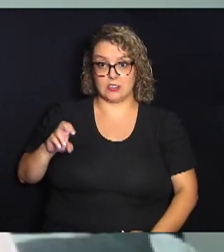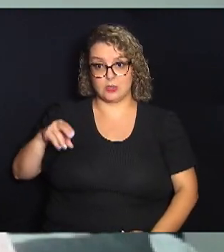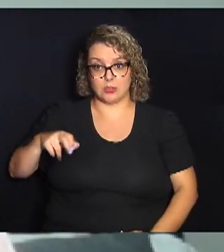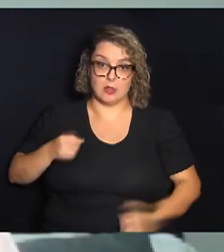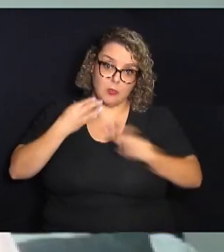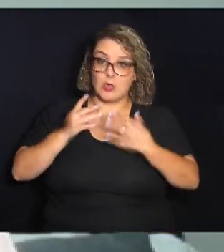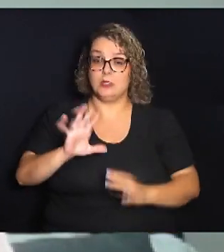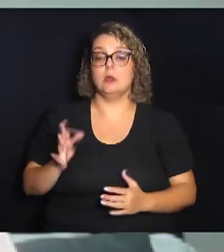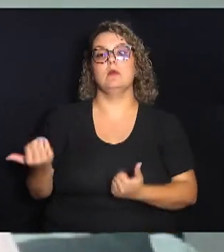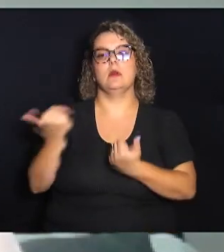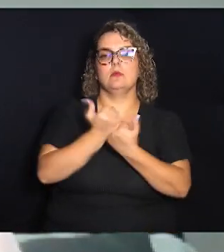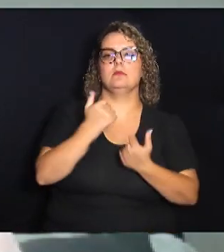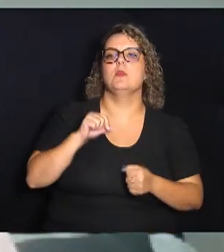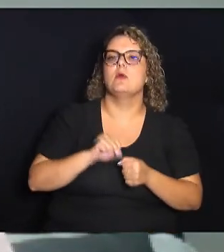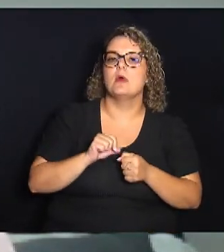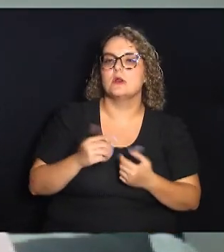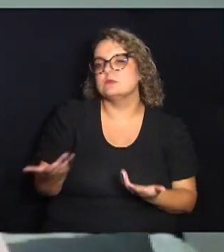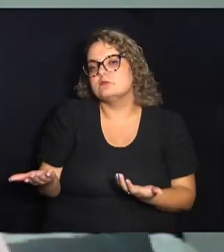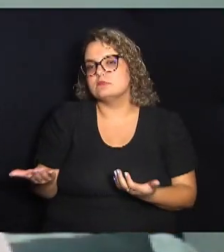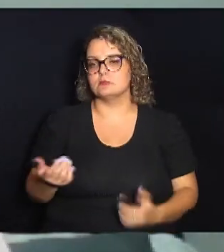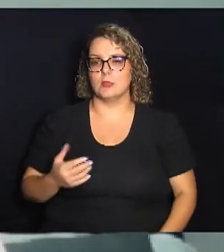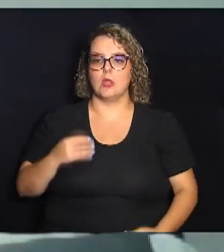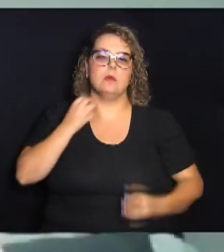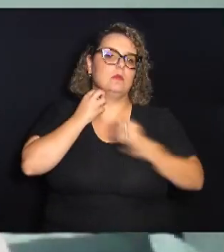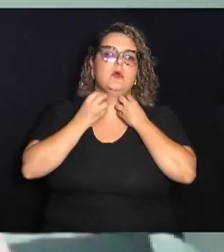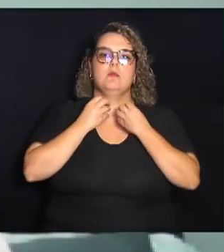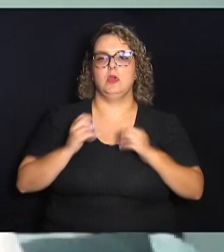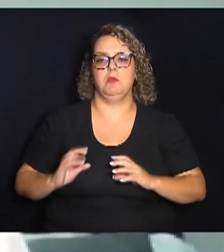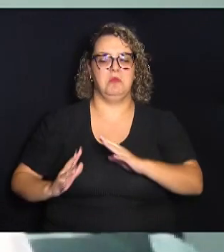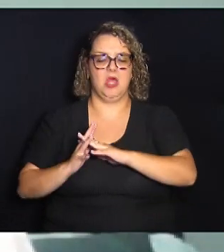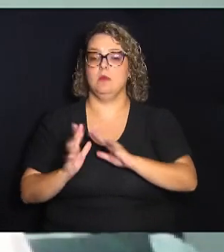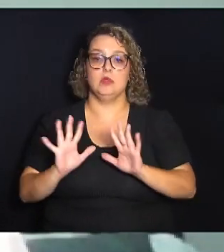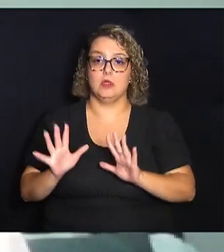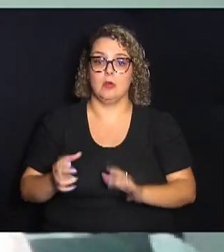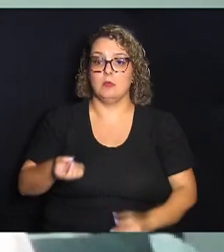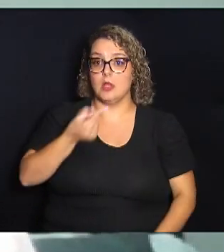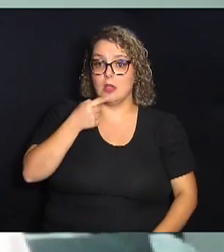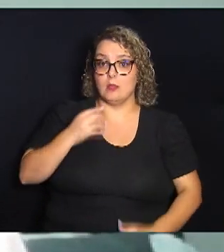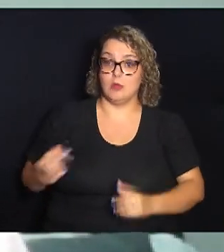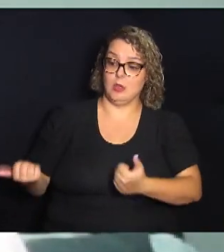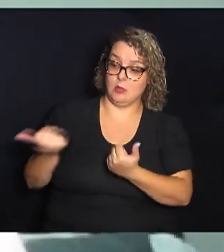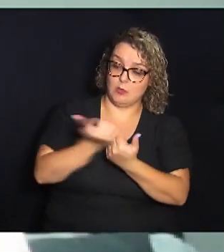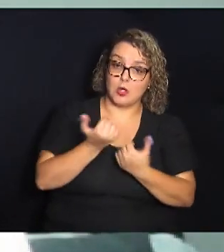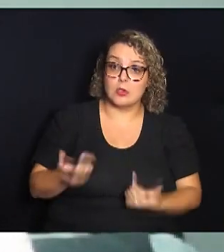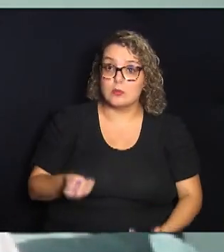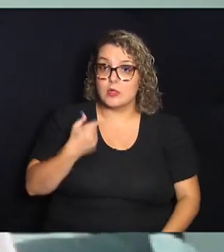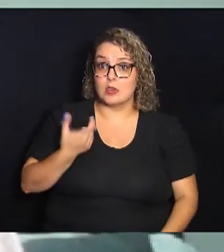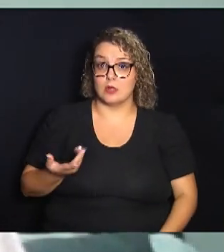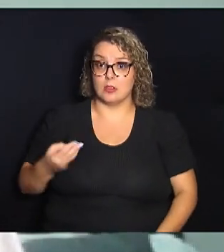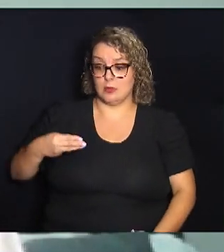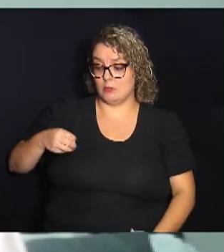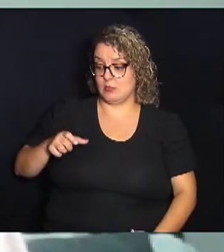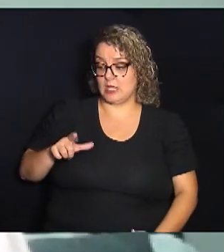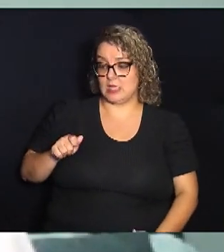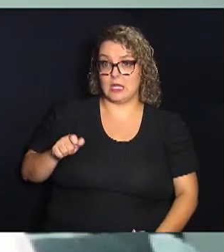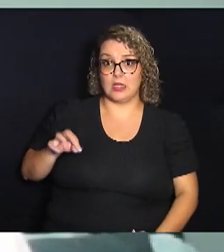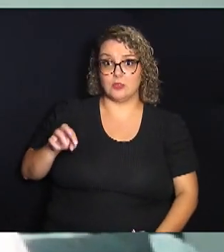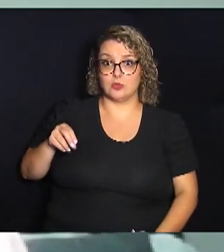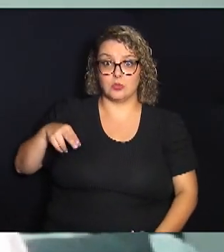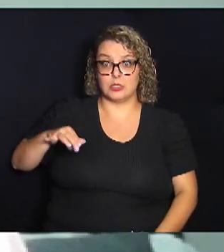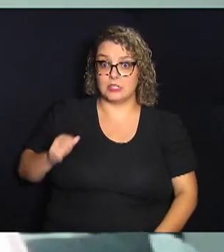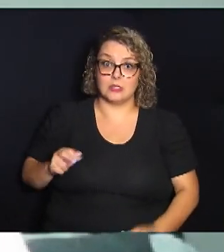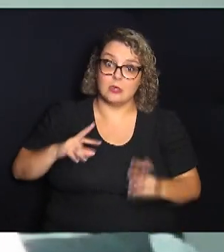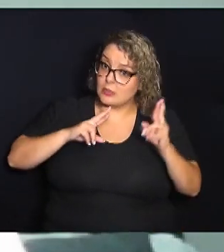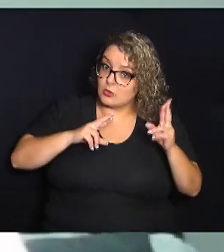Eu reponho. Minha tireoide funciona top? Não. Eu deixo ela top, eu reponho. Eu uso melatonina à noite para dormir.